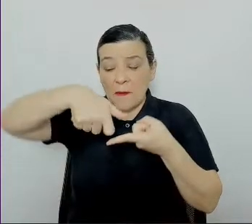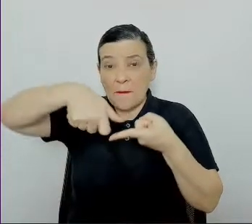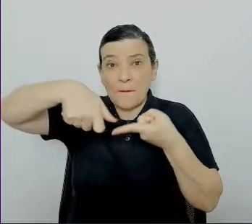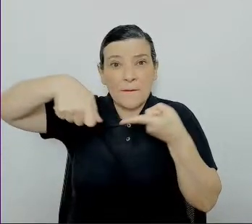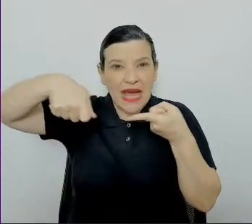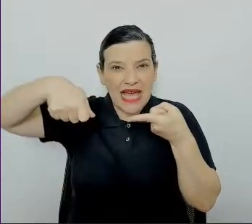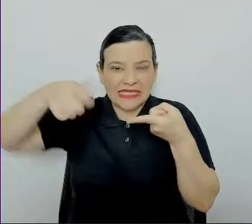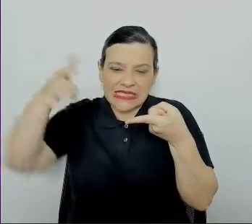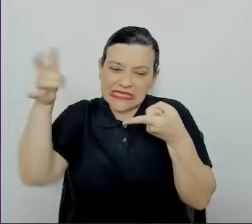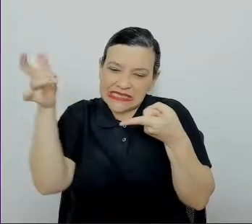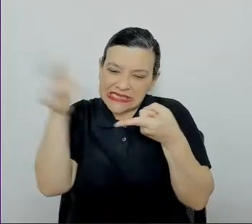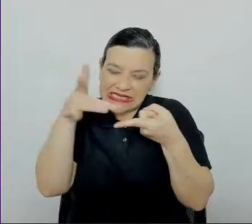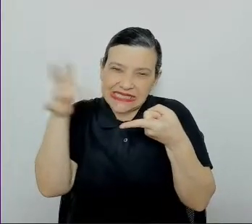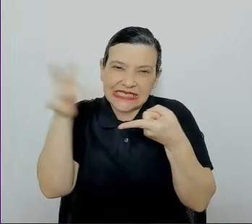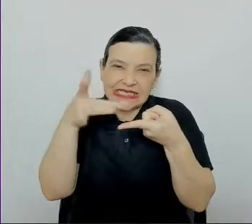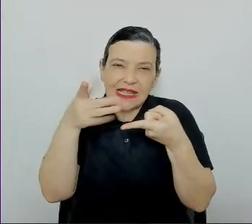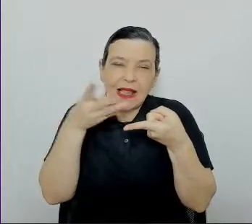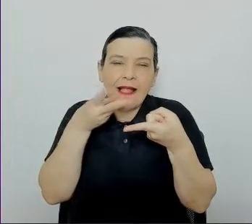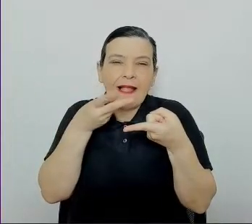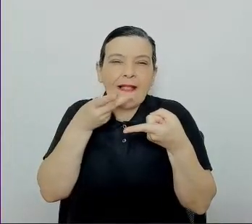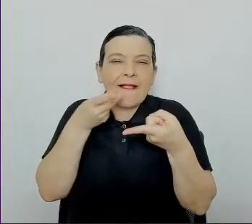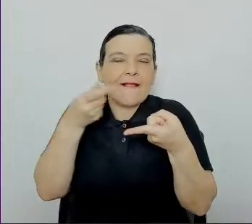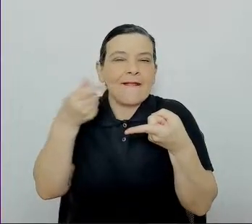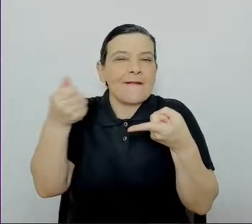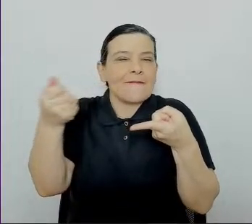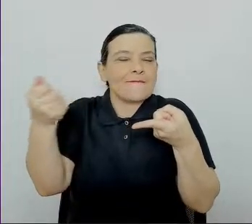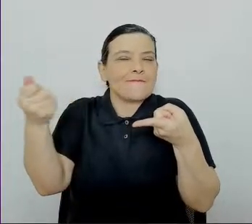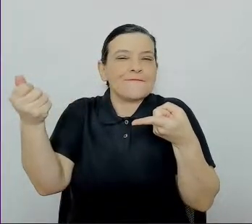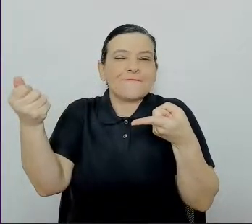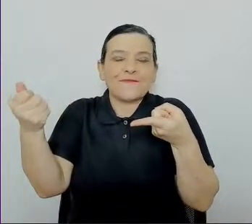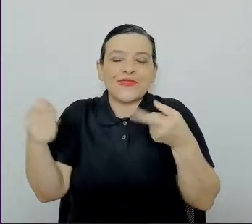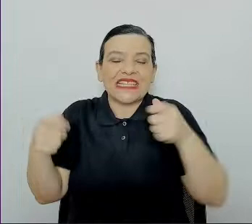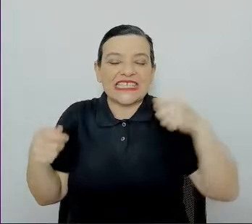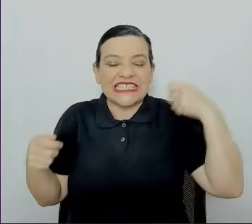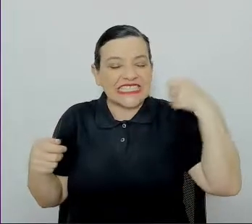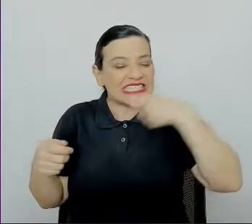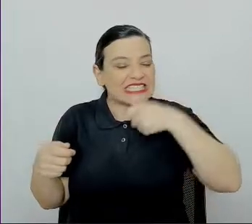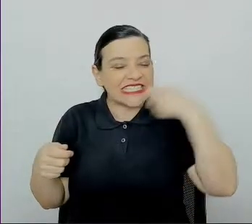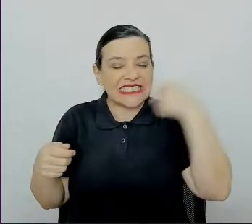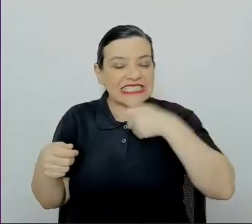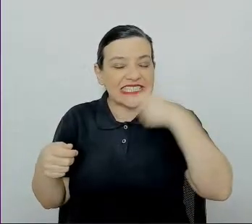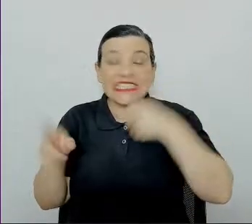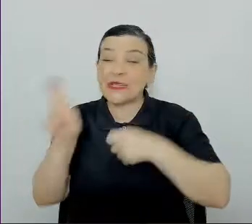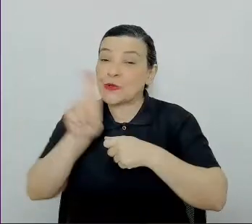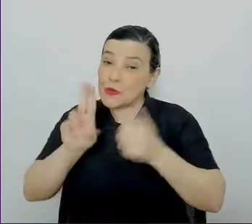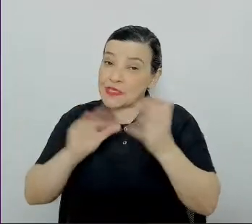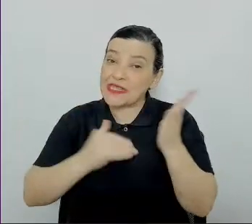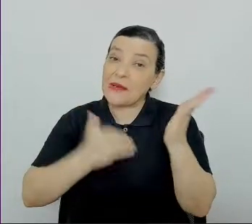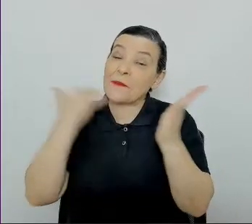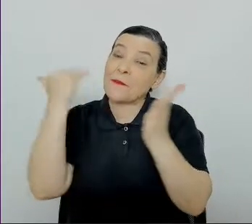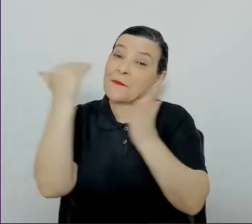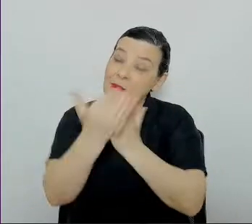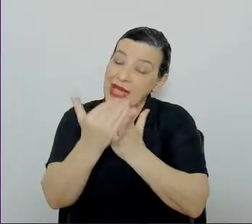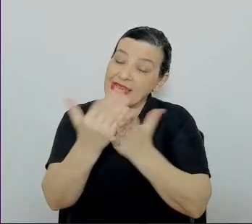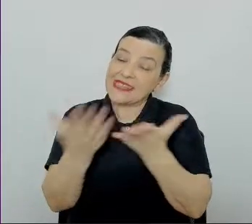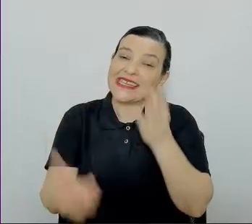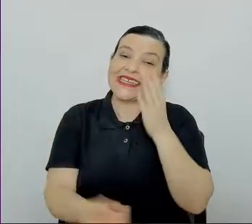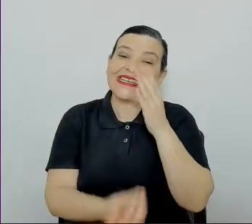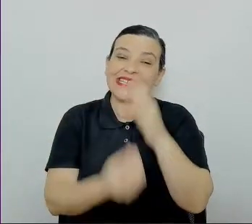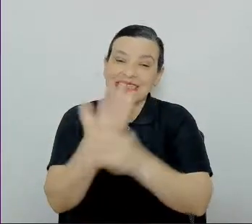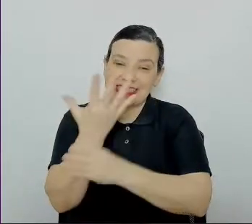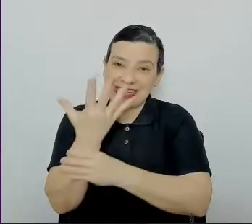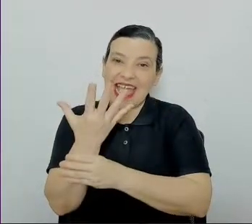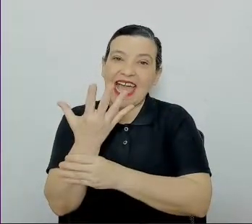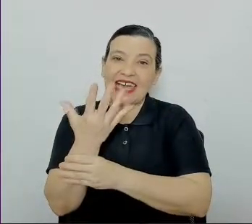colocou, fez um teste, viu que isso gerava que as pessoas comprassem mais pastas e que usassem mais as pastas. Isso justificou eles criarem essa